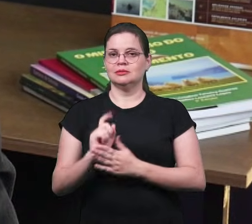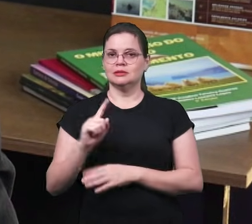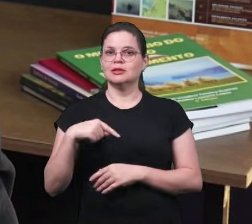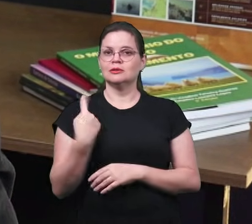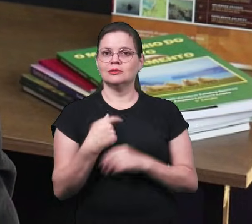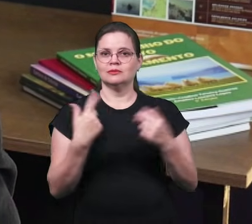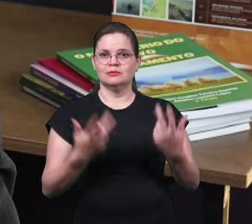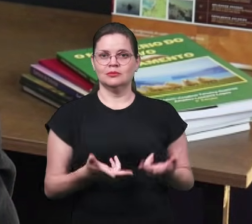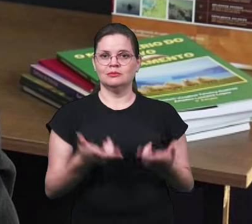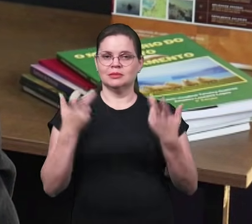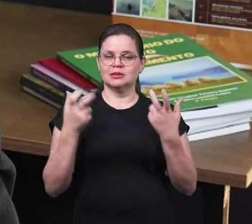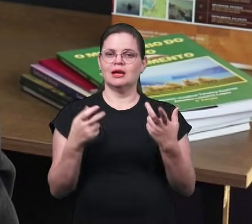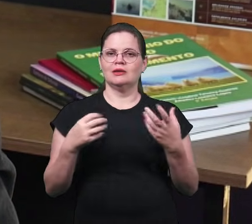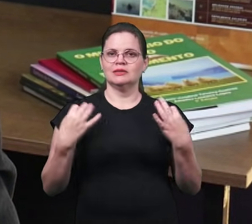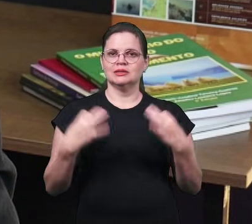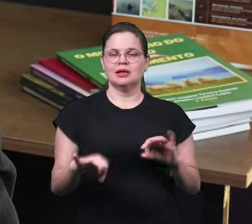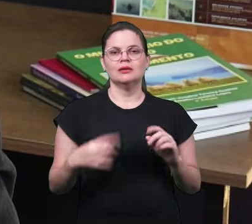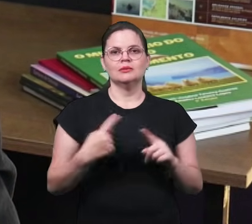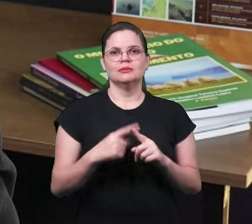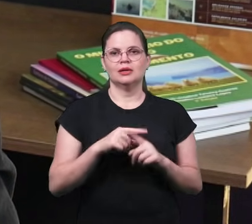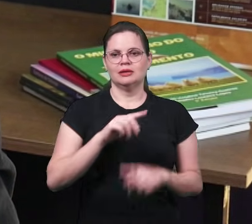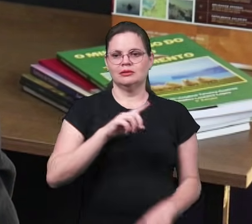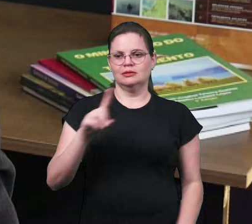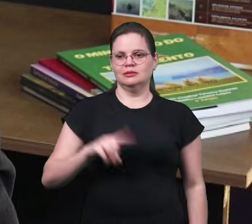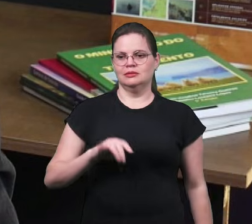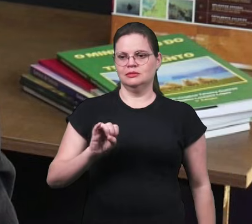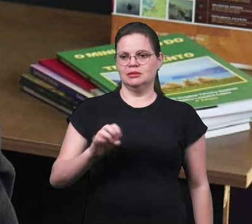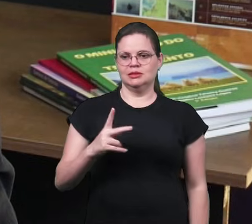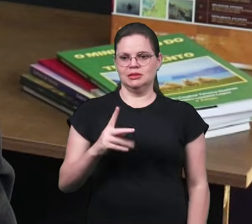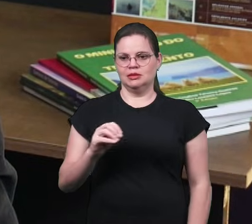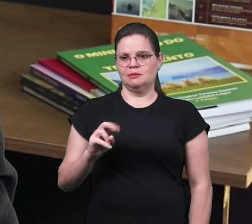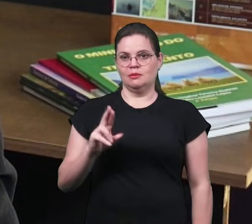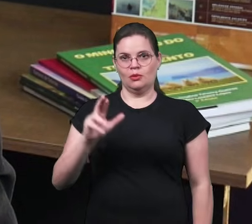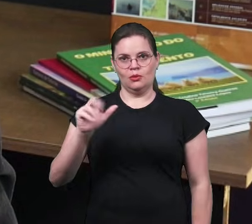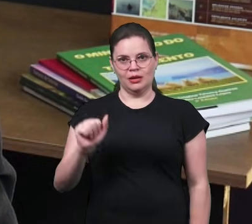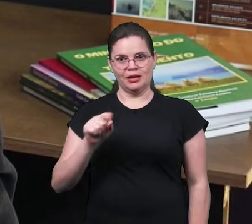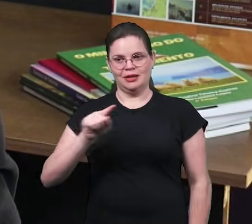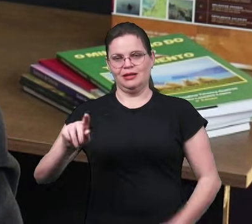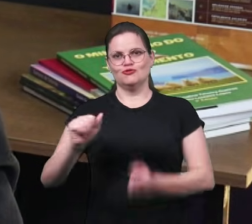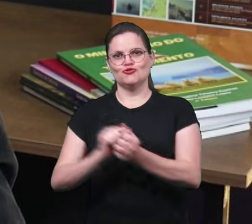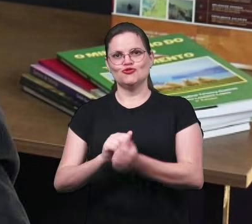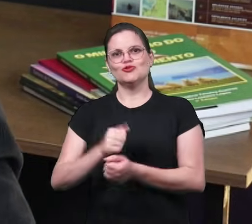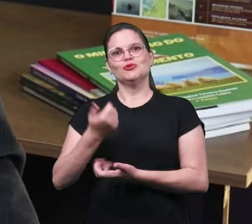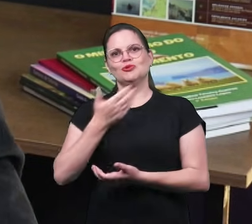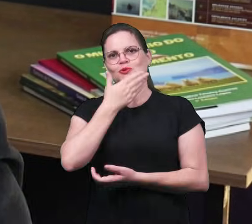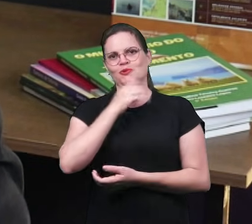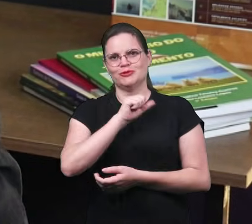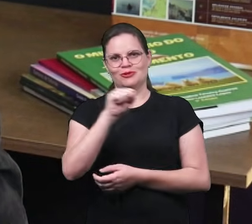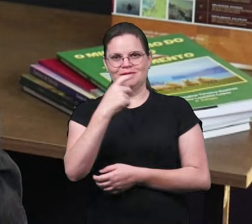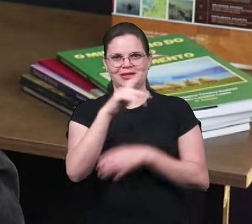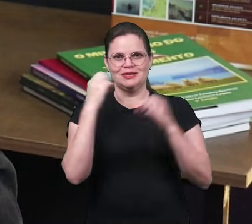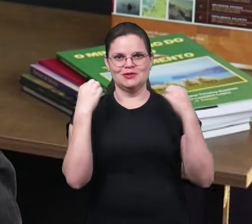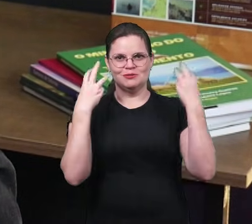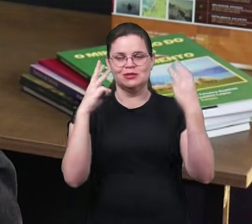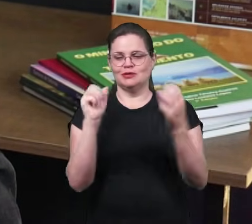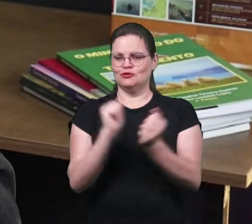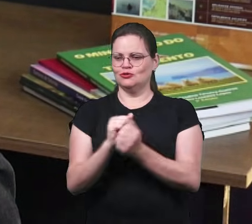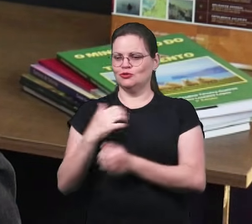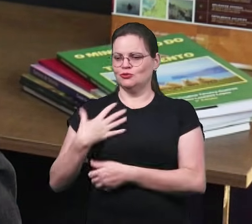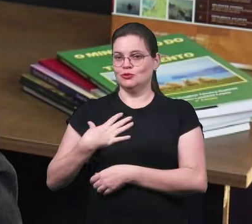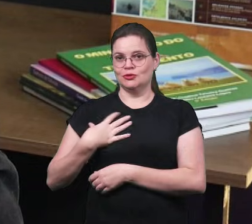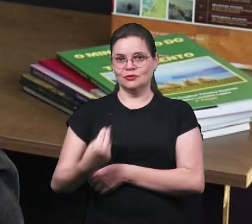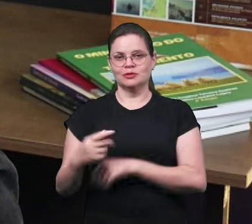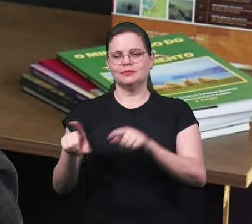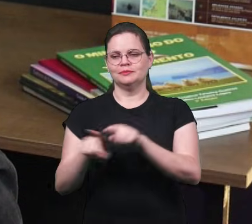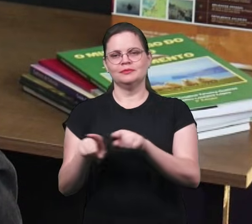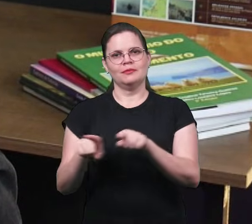certo, Zípora e os filhos estavam ali orando, clamando a Deus, porque era uma situação difícil,